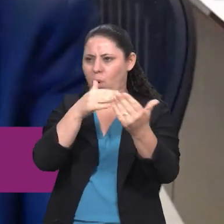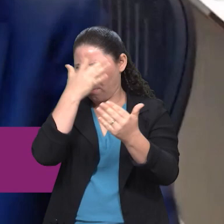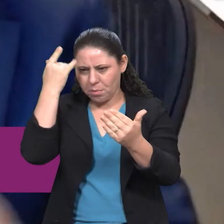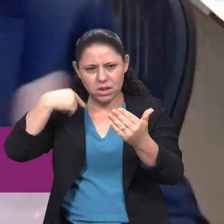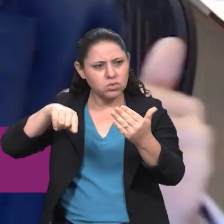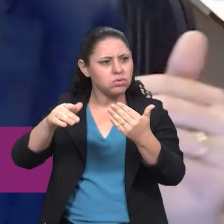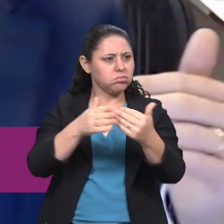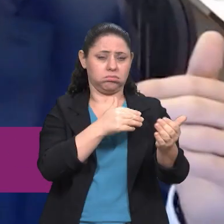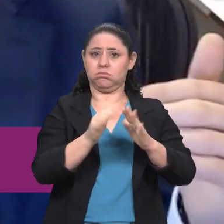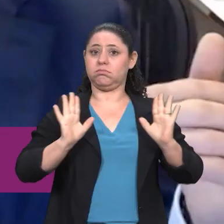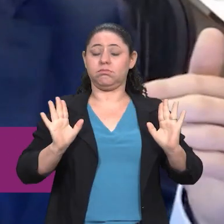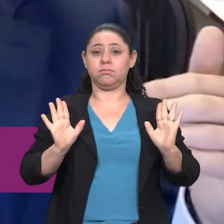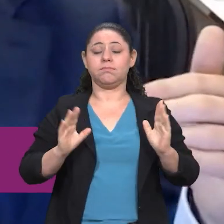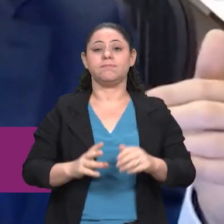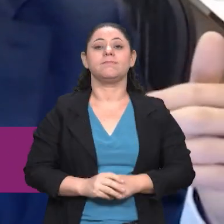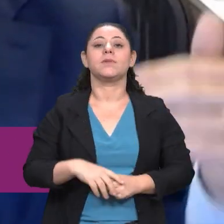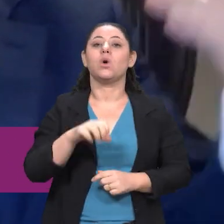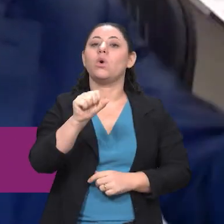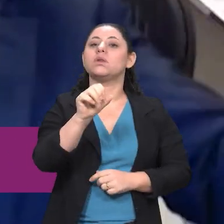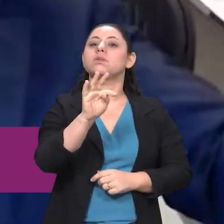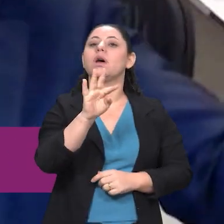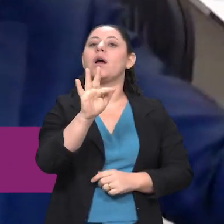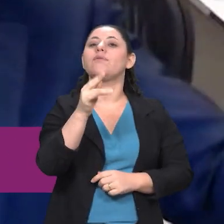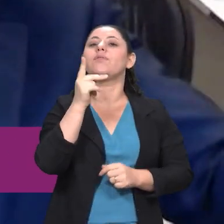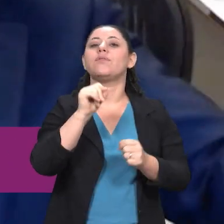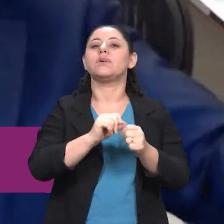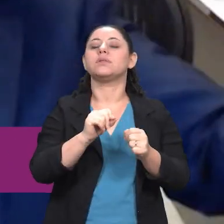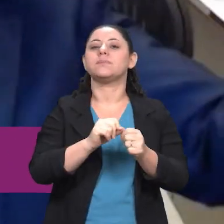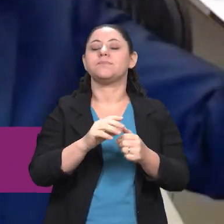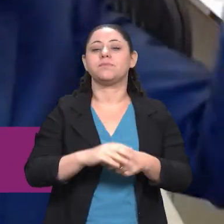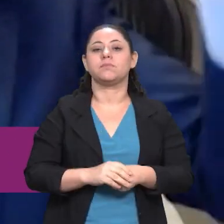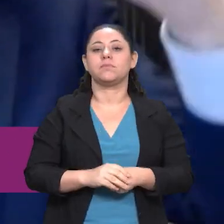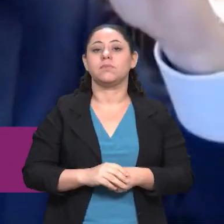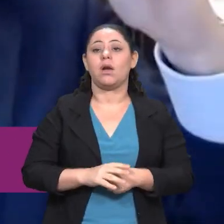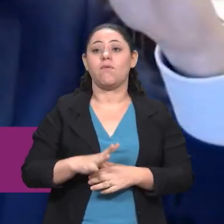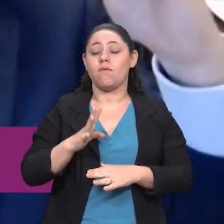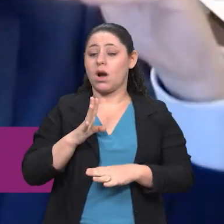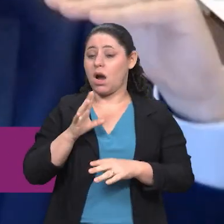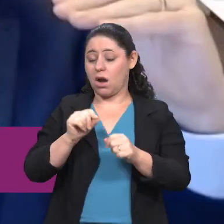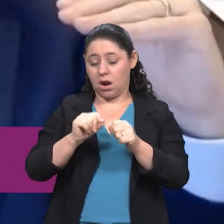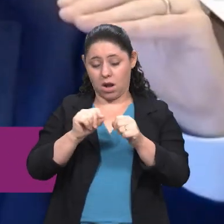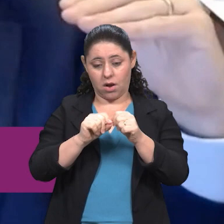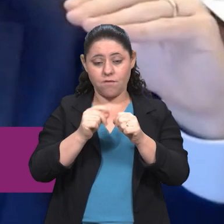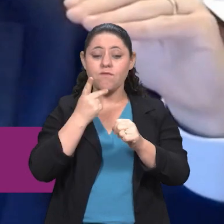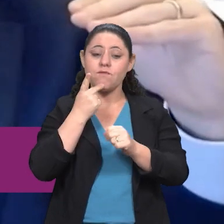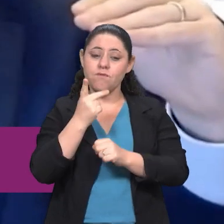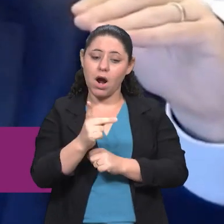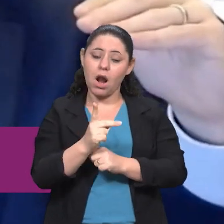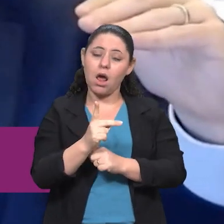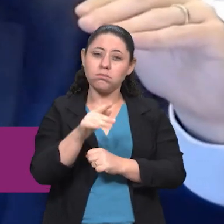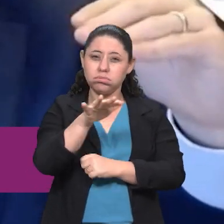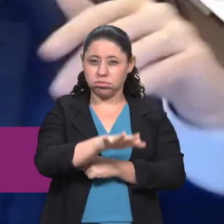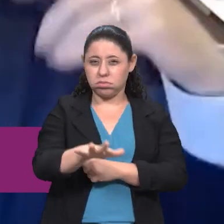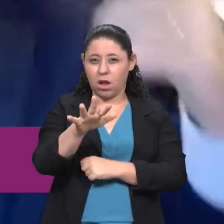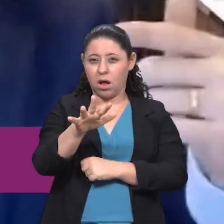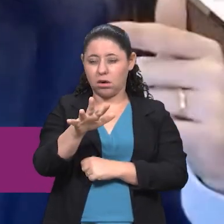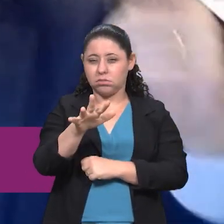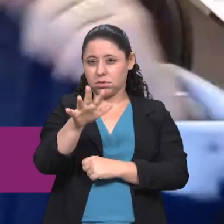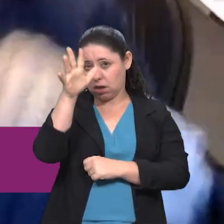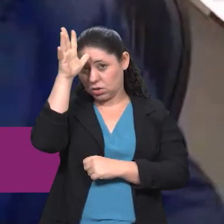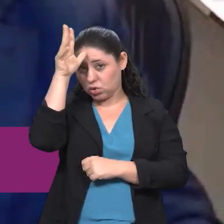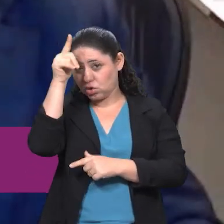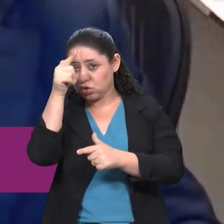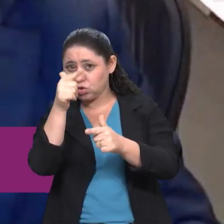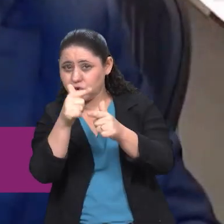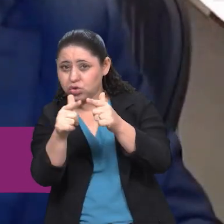pessoa. O que o Supremo faz nesse caso? Ele vai adiante, afeta esse recurso declarando a repercussão geral e trata,